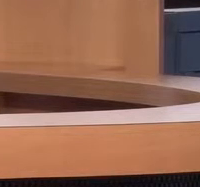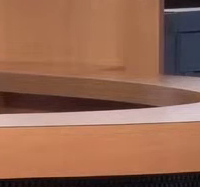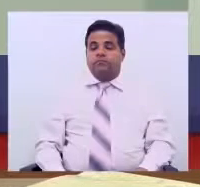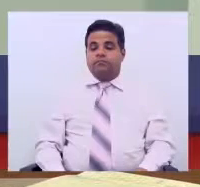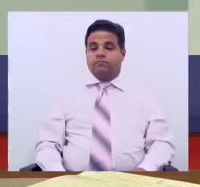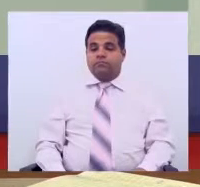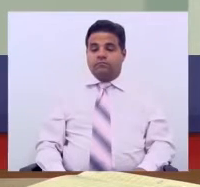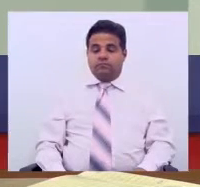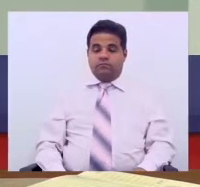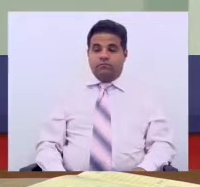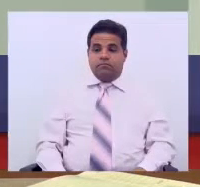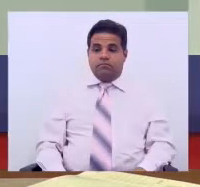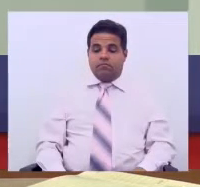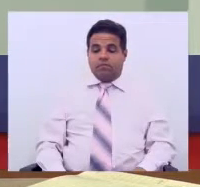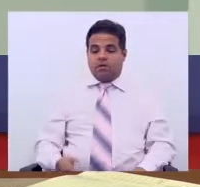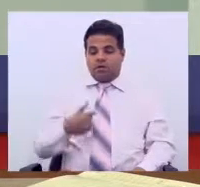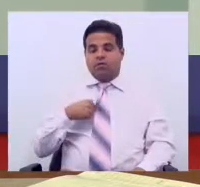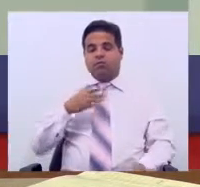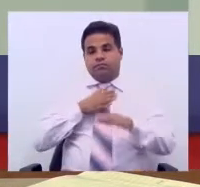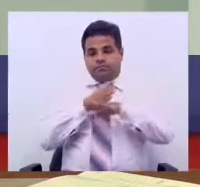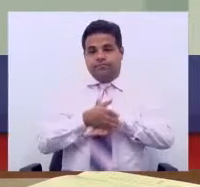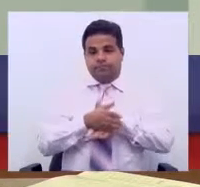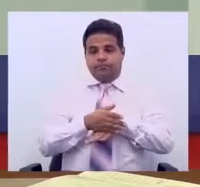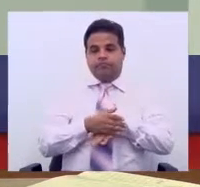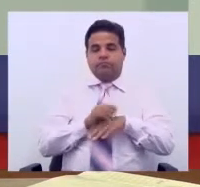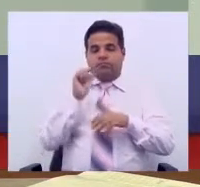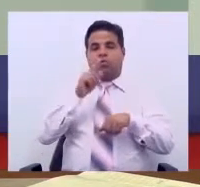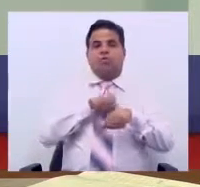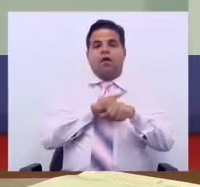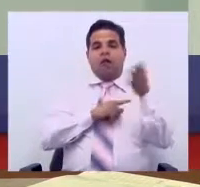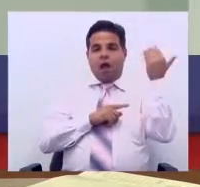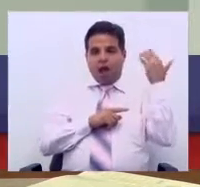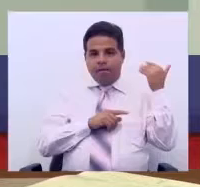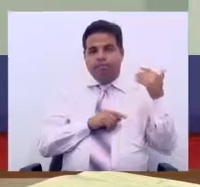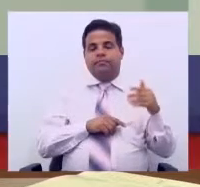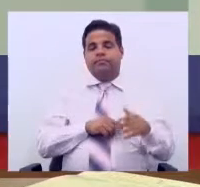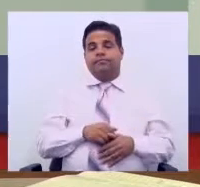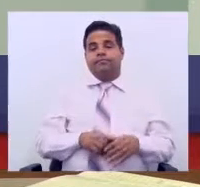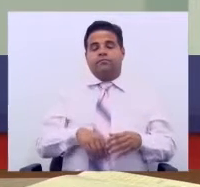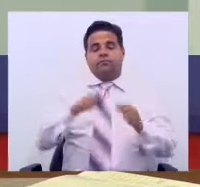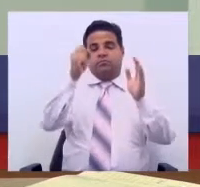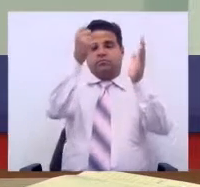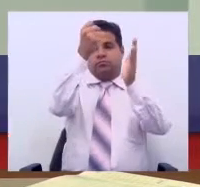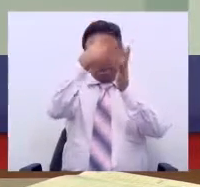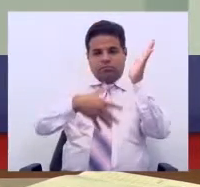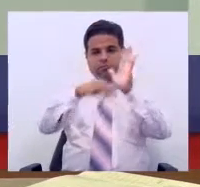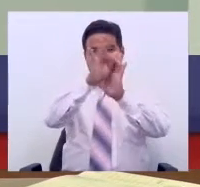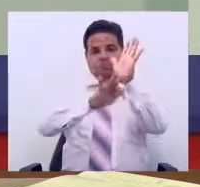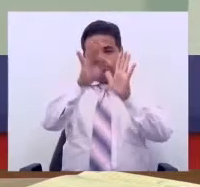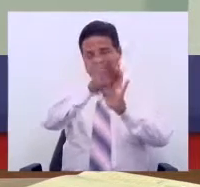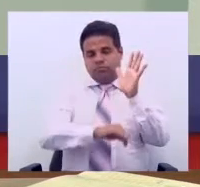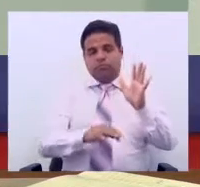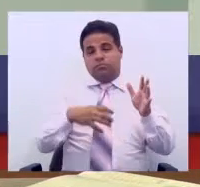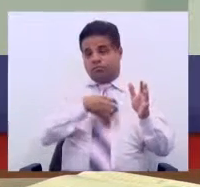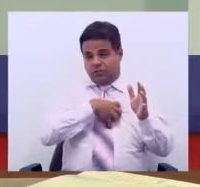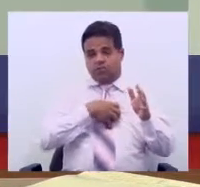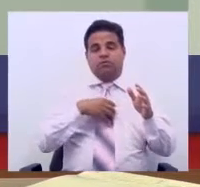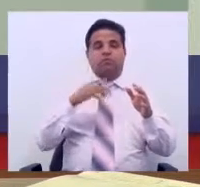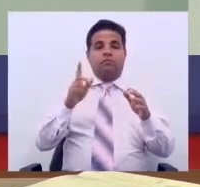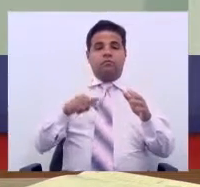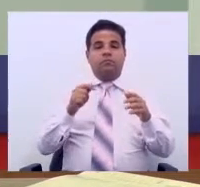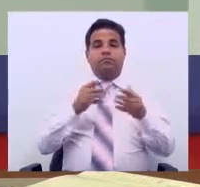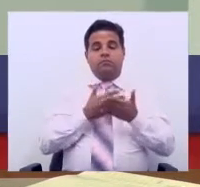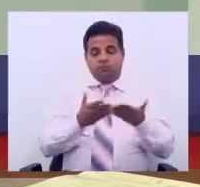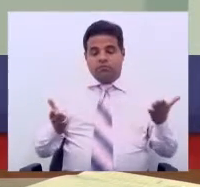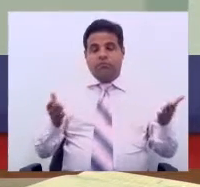lembrados. Eu estive fazendo uma leitura aqui atenta, de fato, o texto, da forma que está, ele